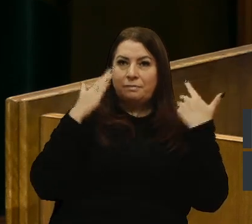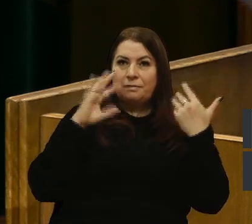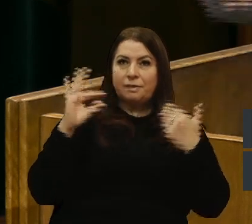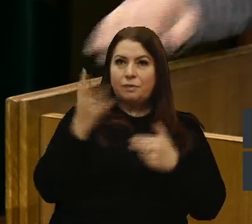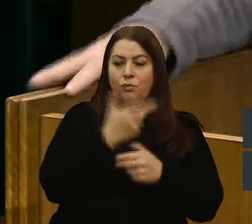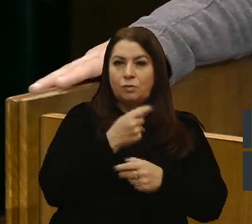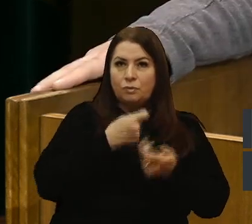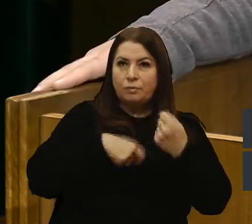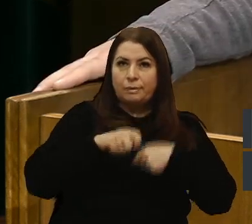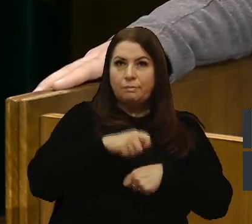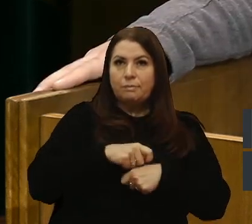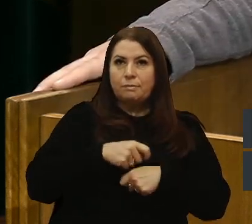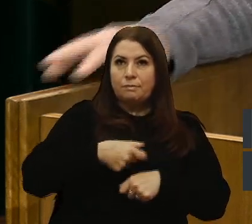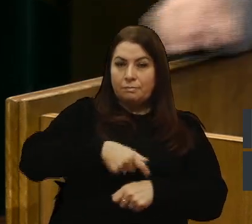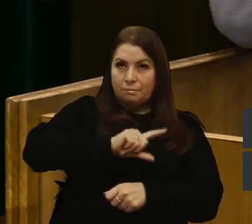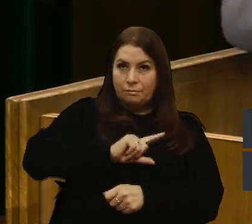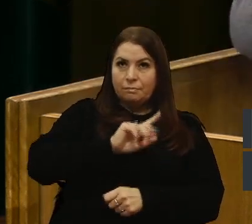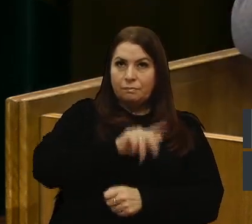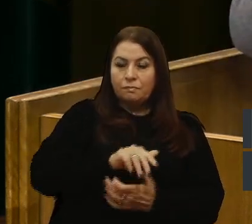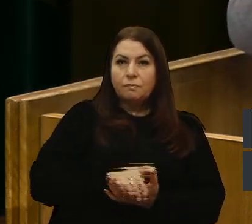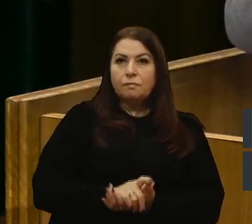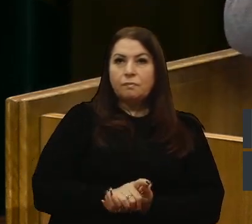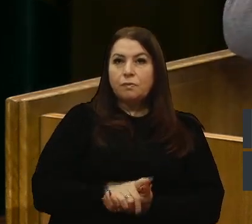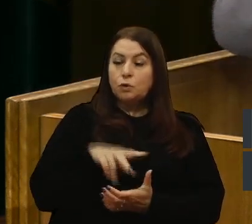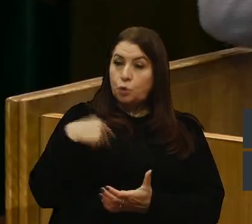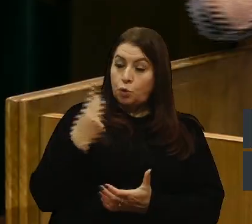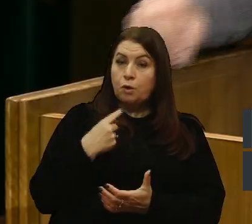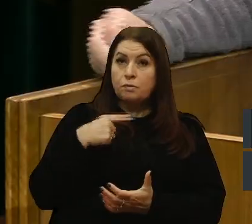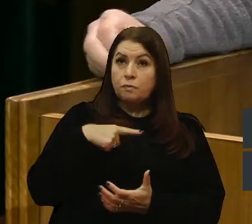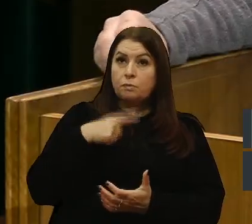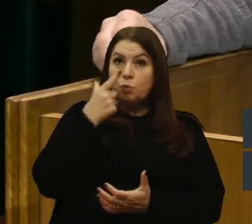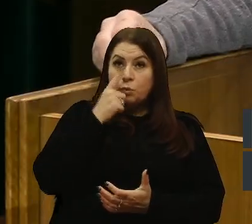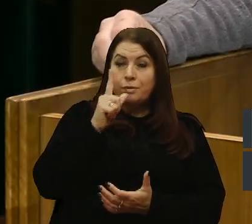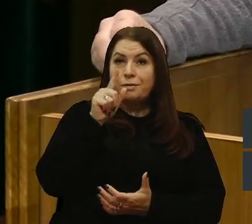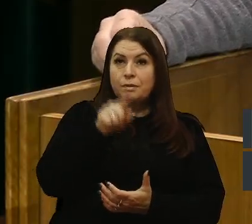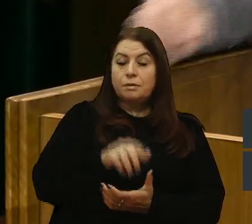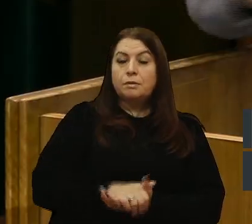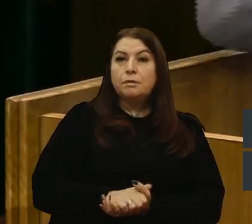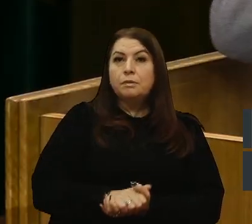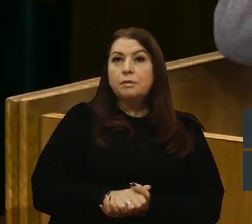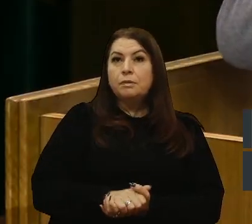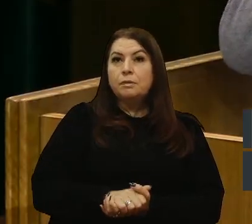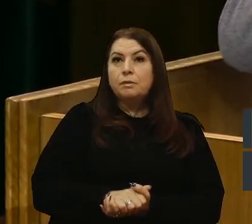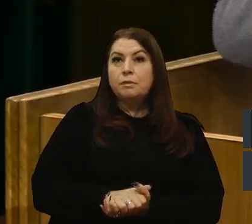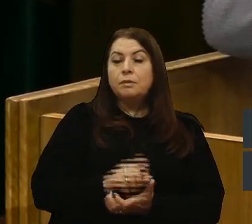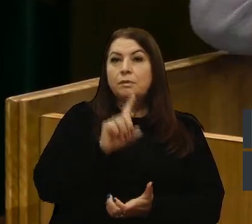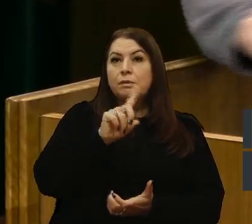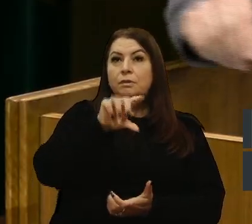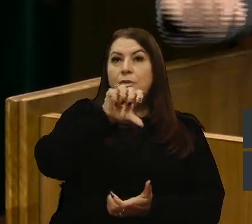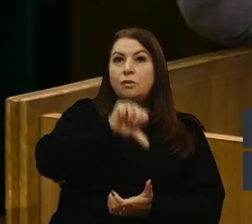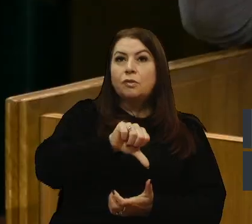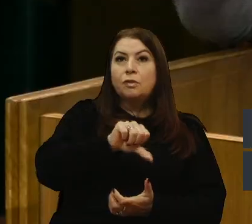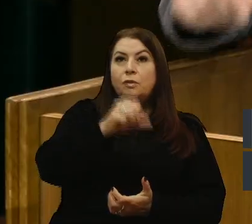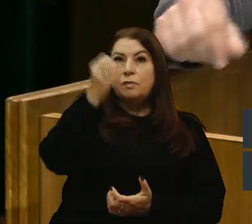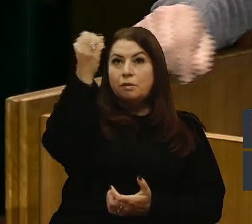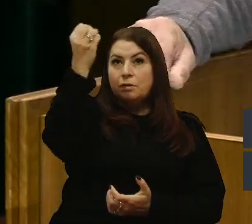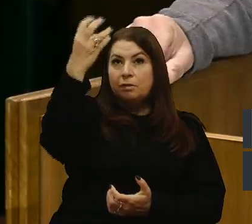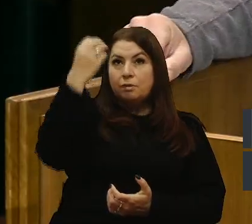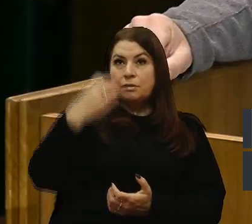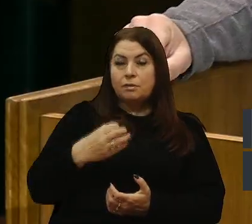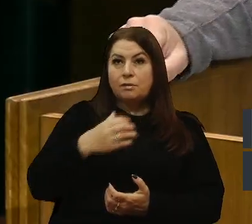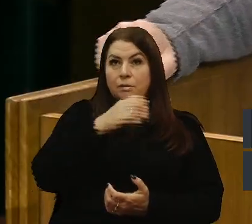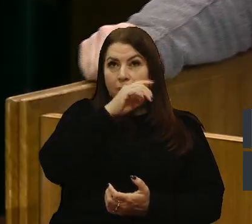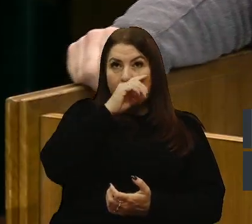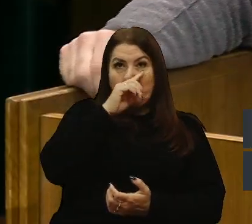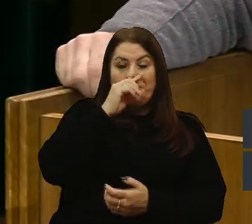a administração anterior. Nós vamos atingir 19 semáforos ao longo